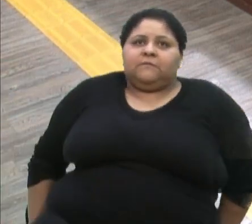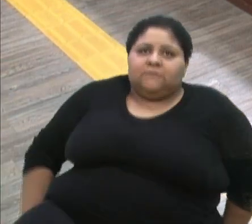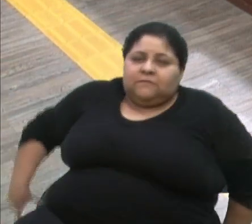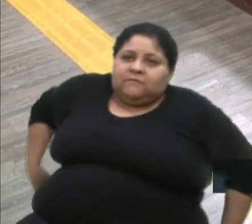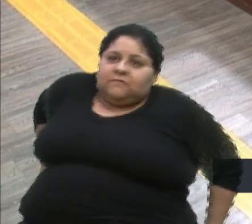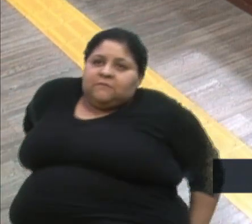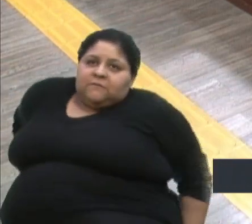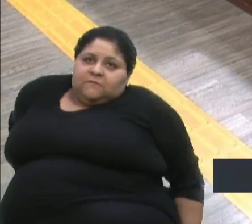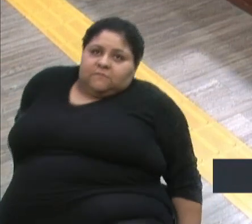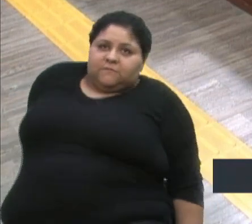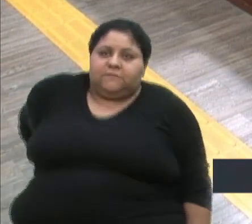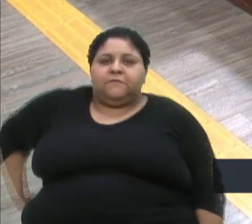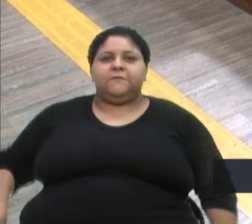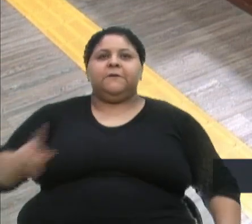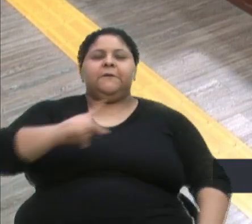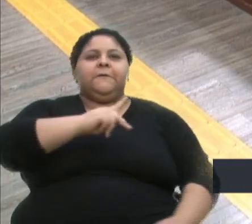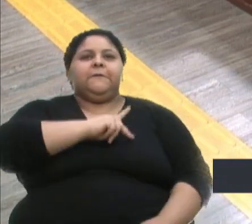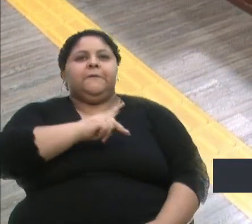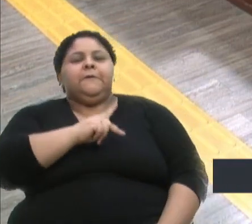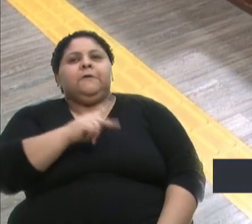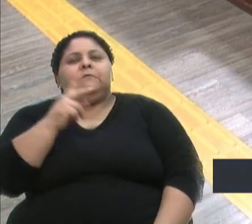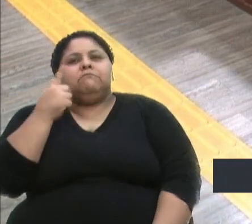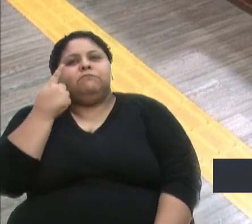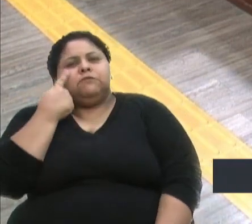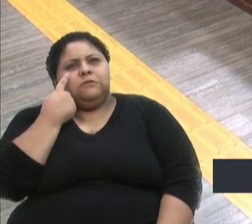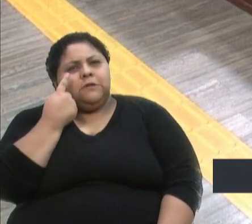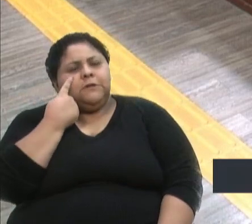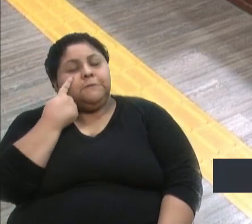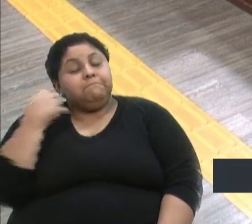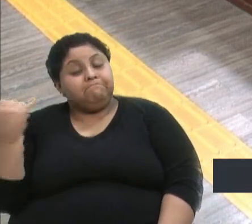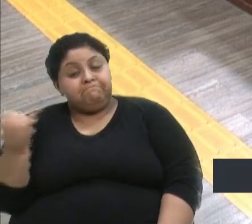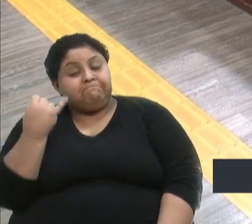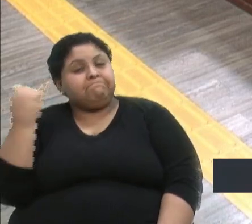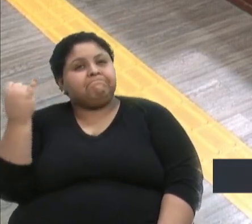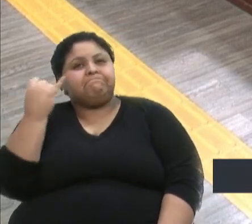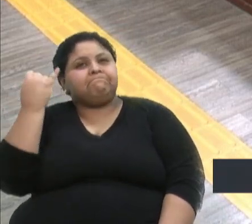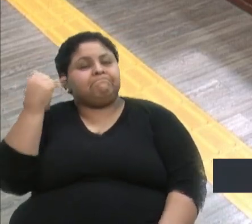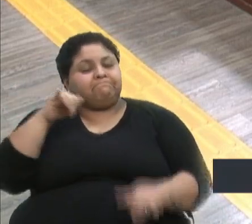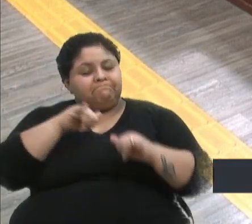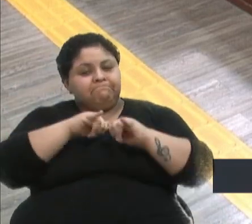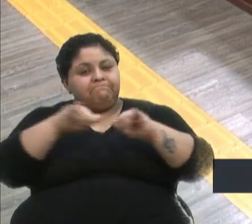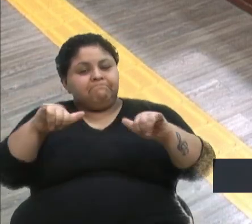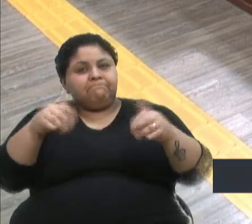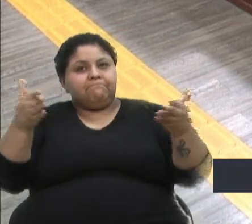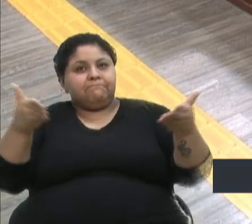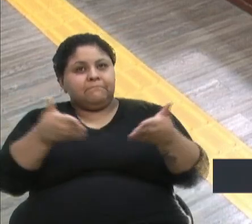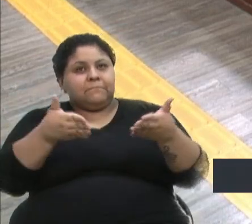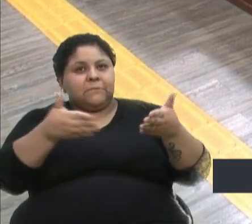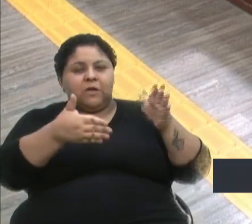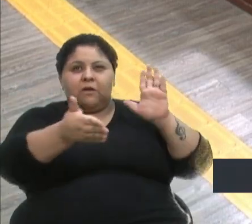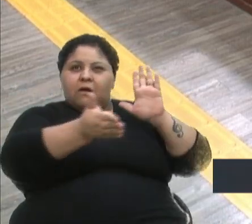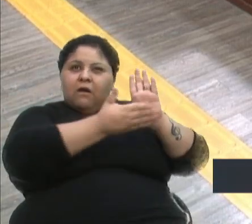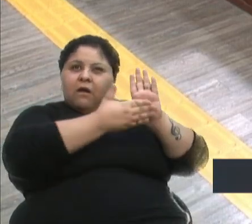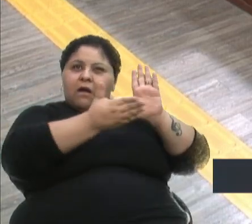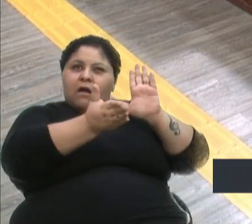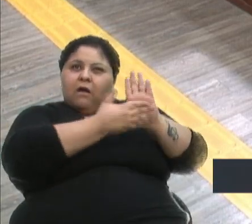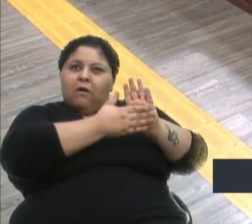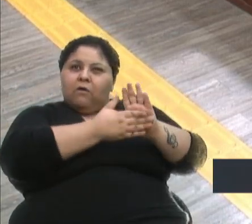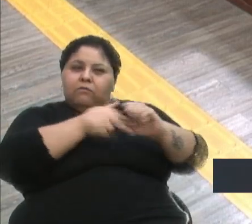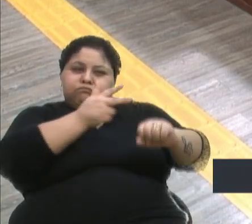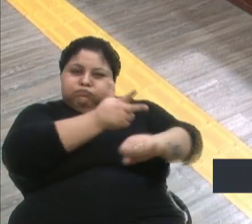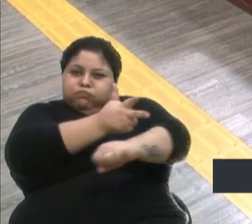Nobre presidente, olha que importante essa informação que hoje está estampada nos veículos de